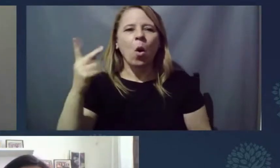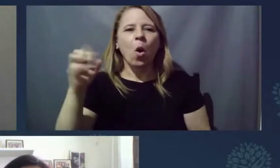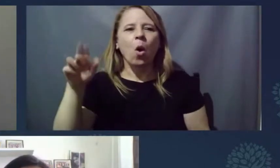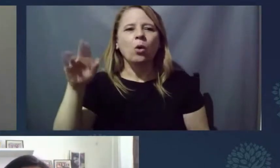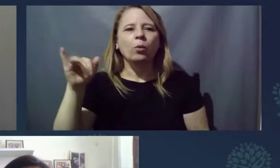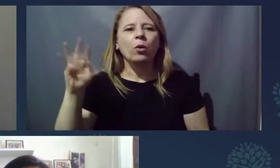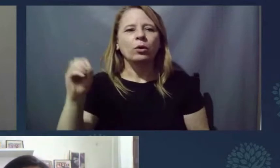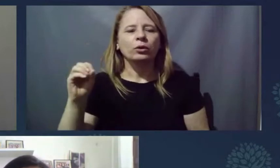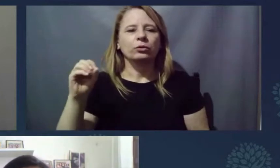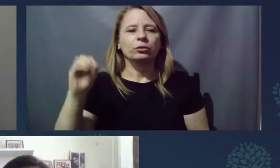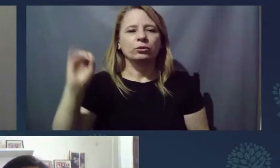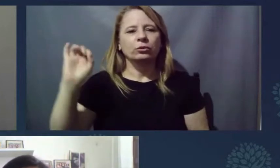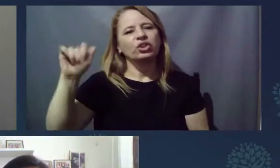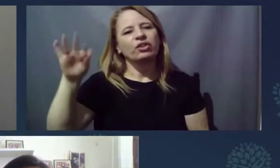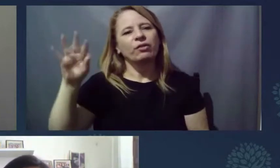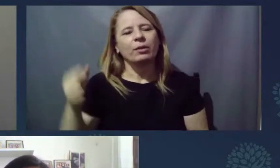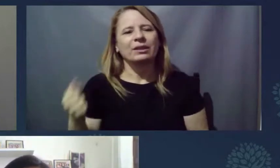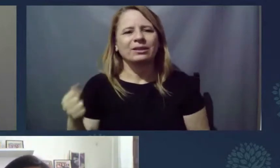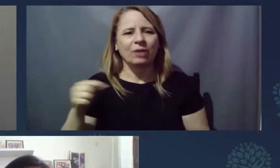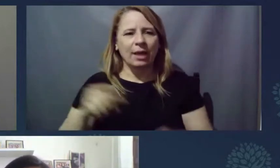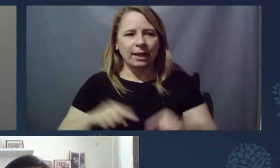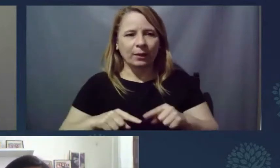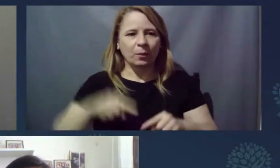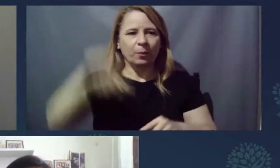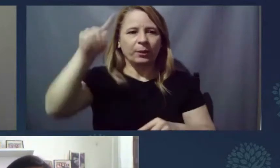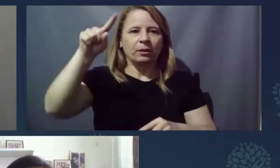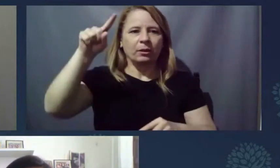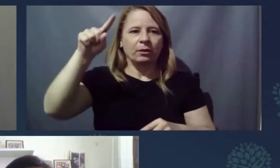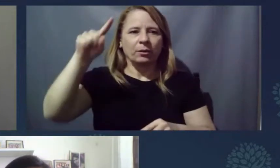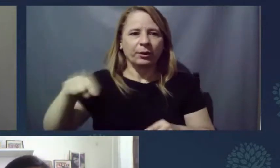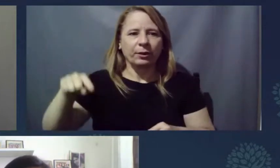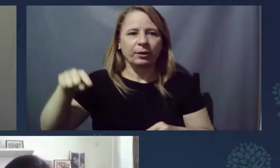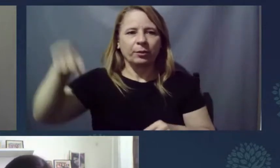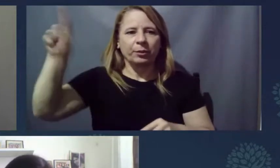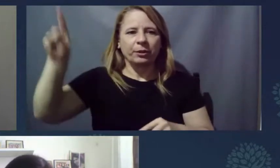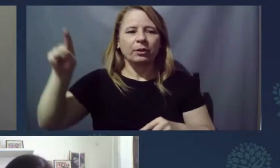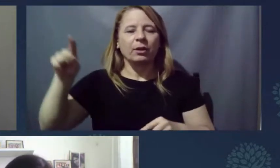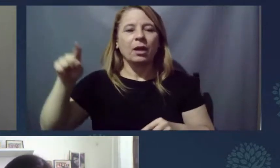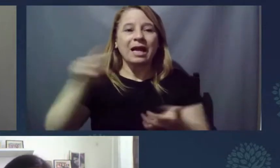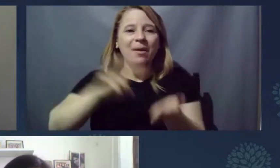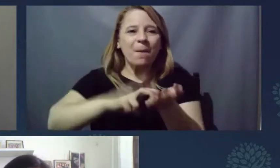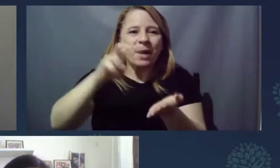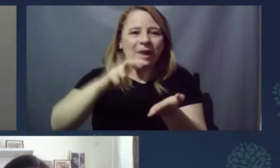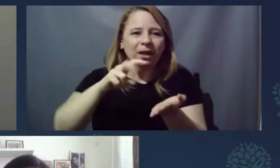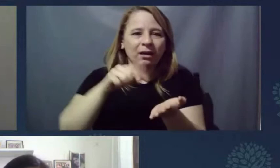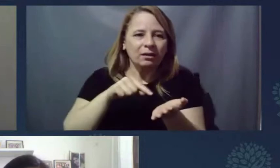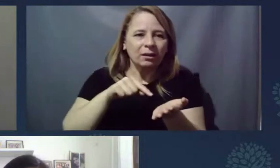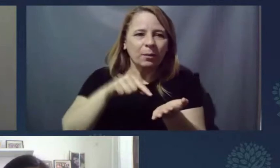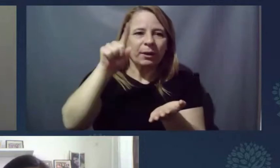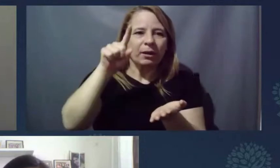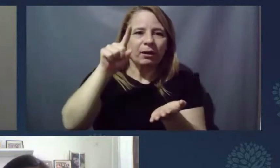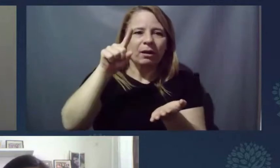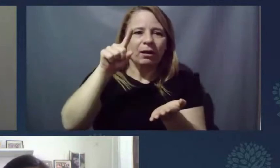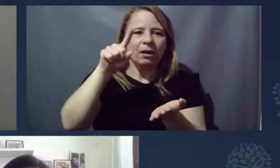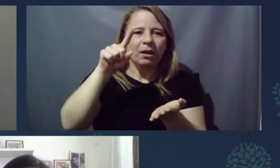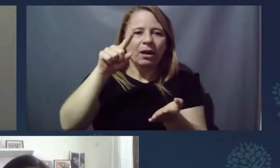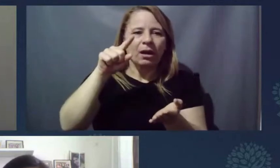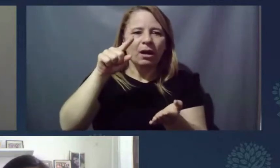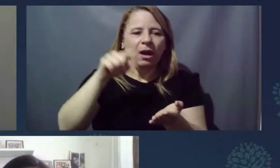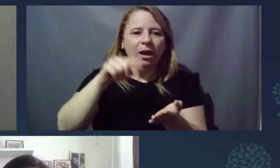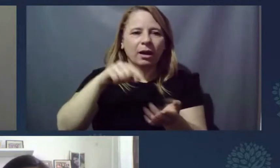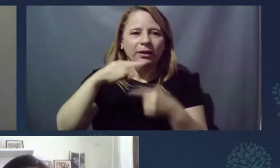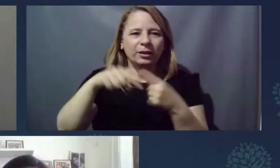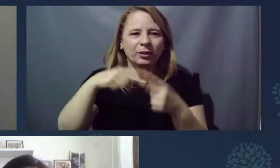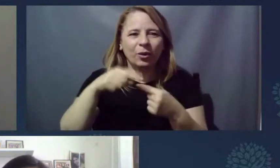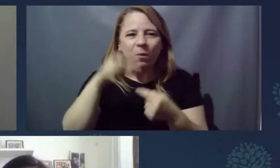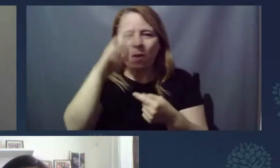cortisol, ele tem um pico de produção quando a gente acorda pela manhã, e ele vai diminuindo ao longo do dia. Então, à